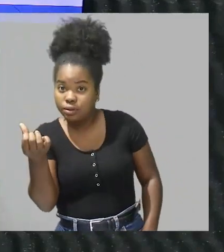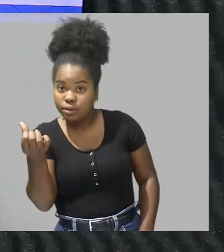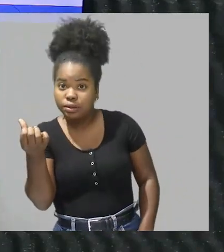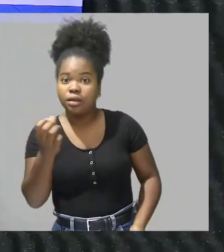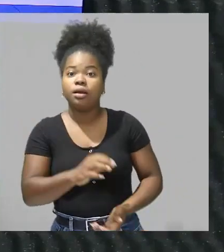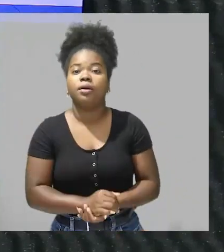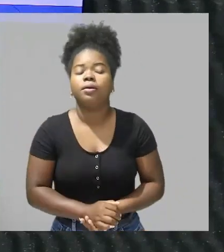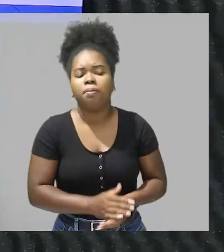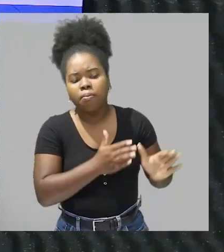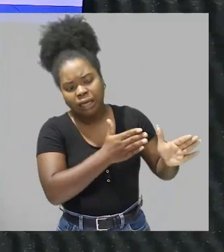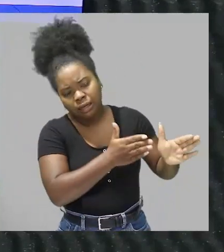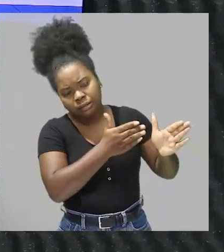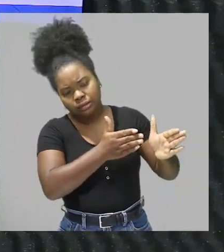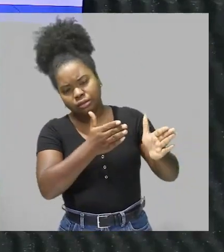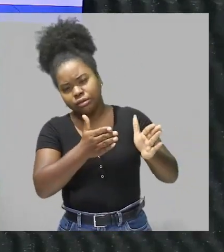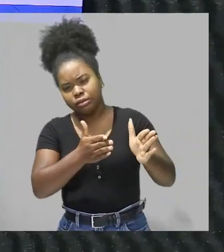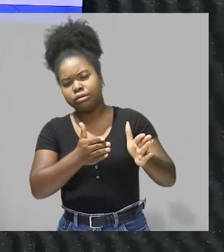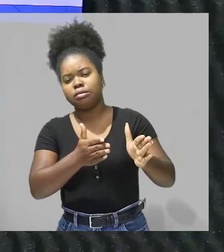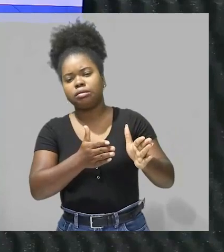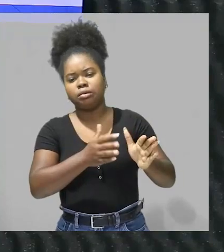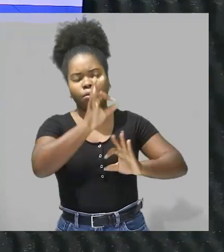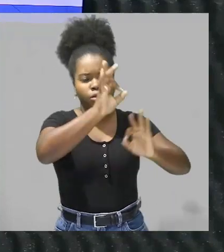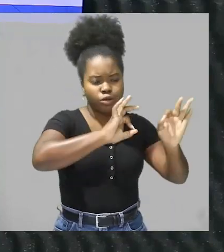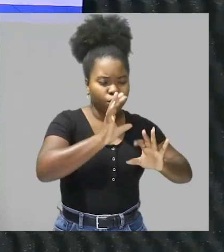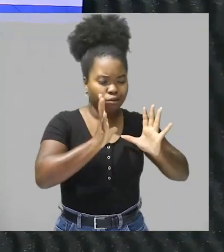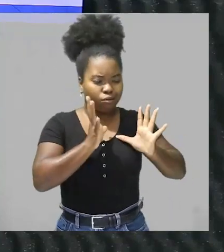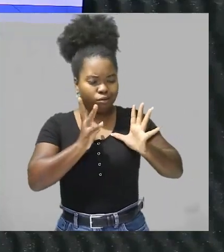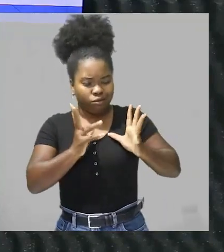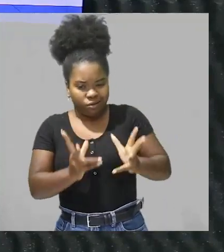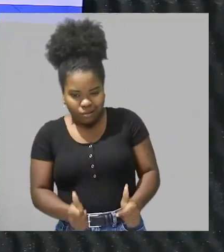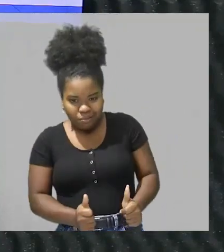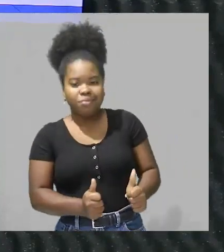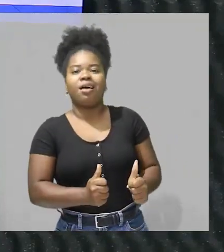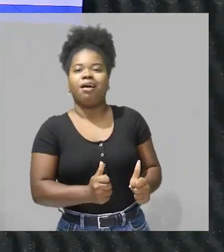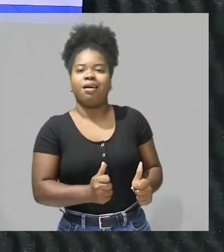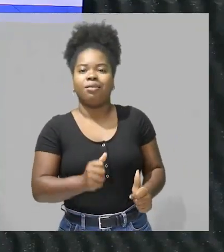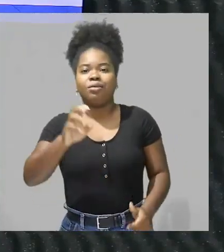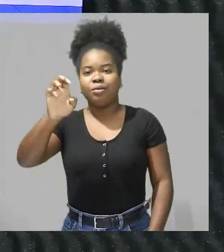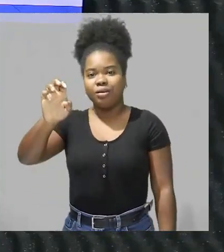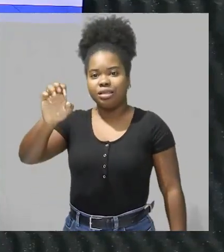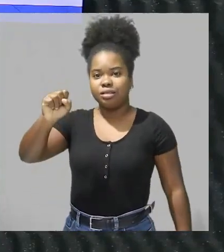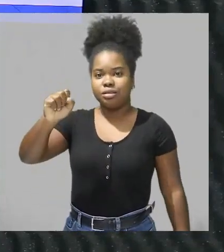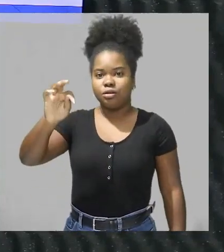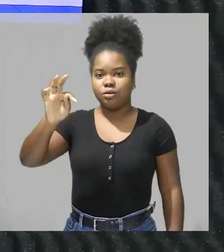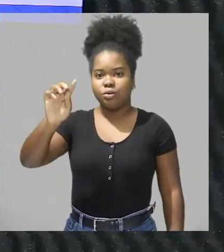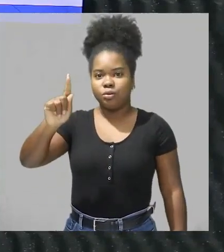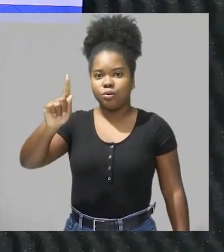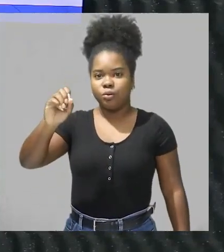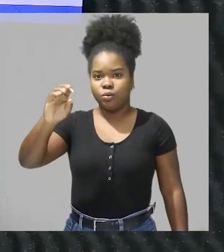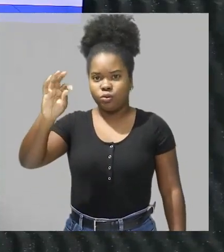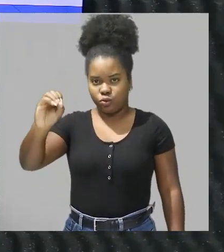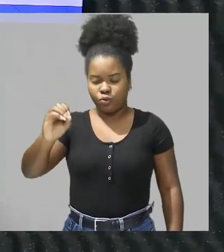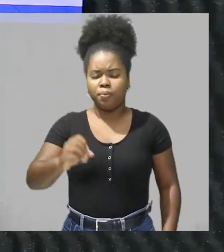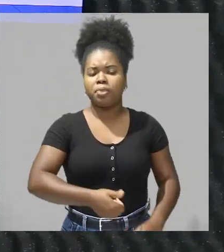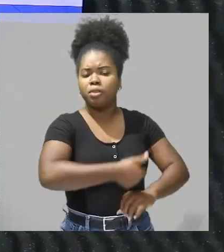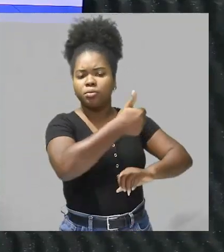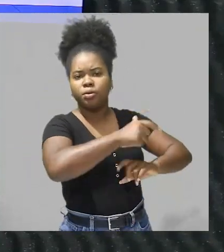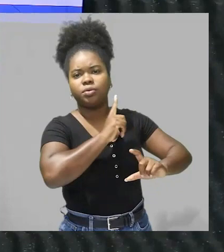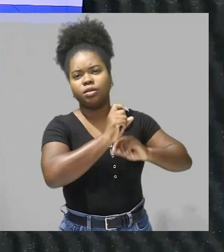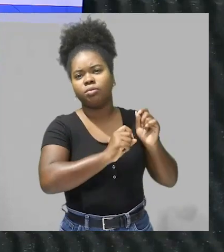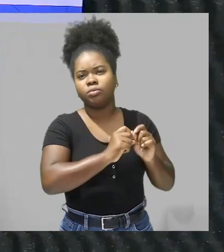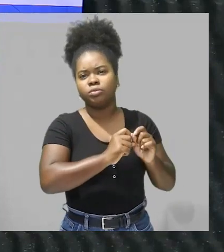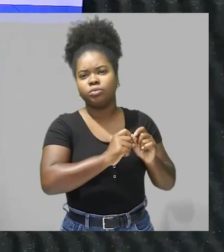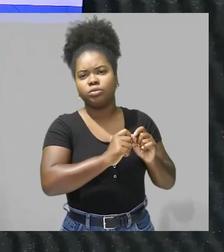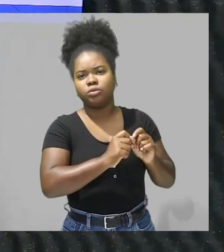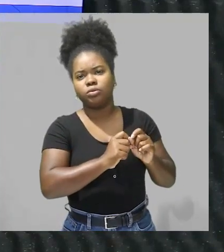para esse processo de tratamento do esgoto Ok então no primeiro momento caixa de gordura